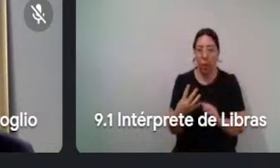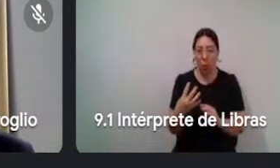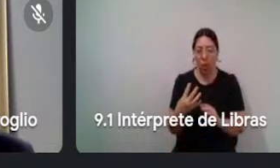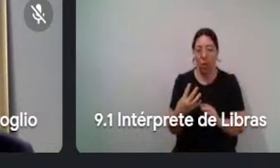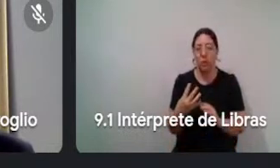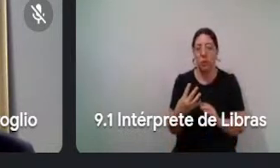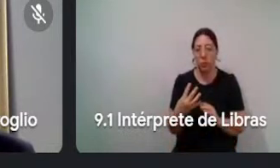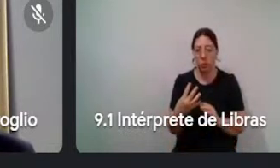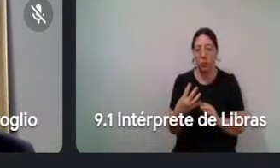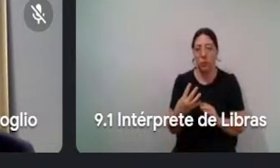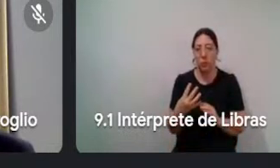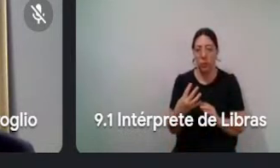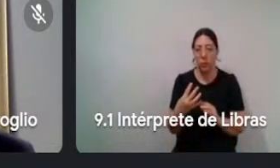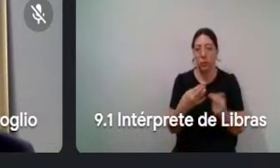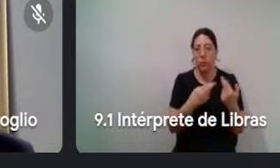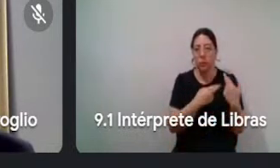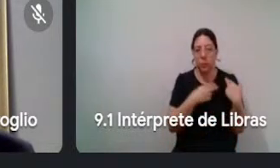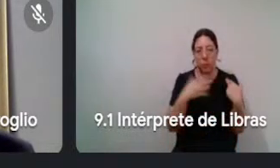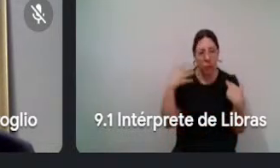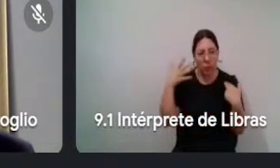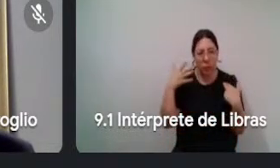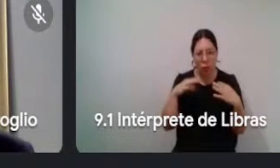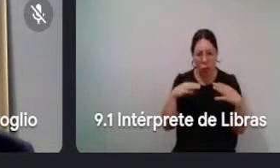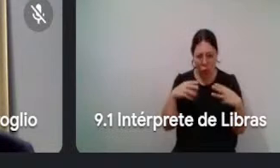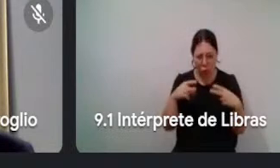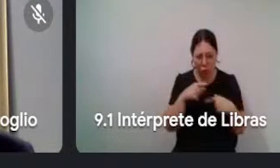Maria Lima, alguma divergência?